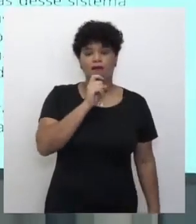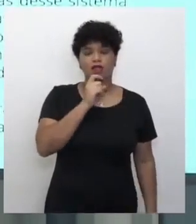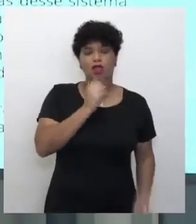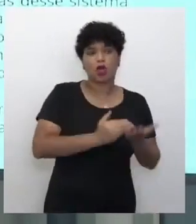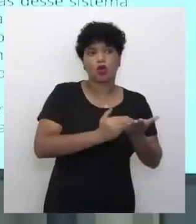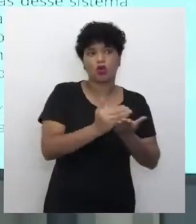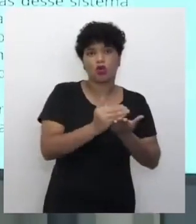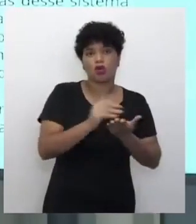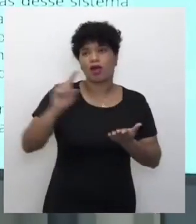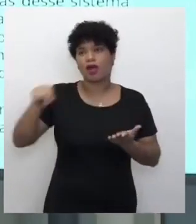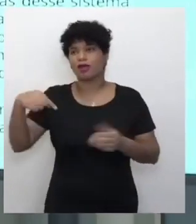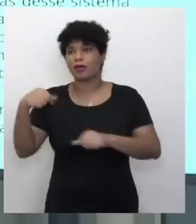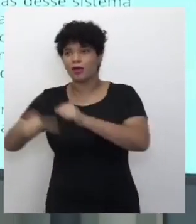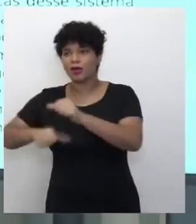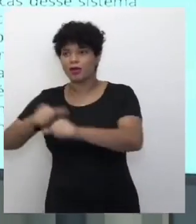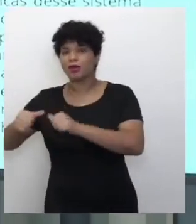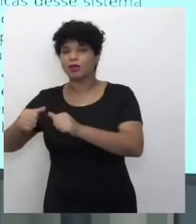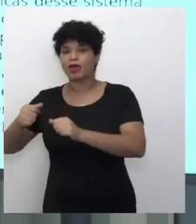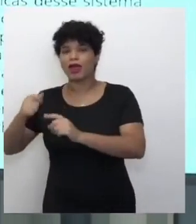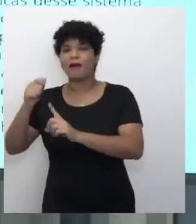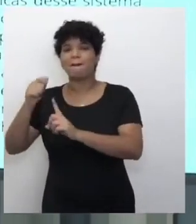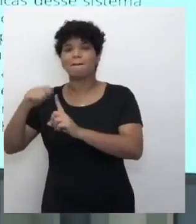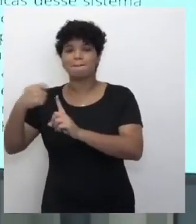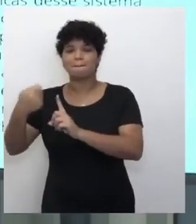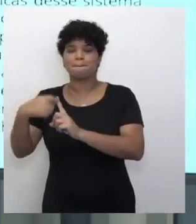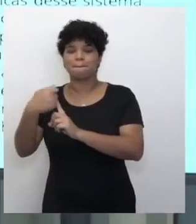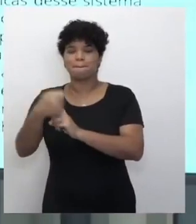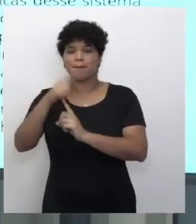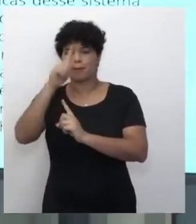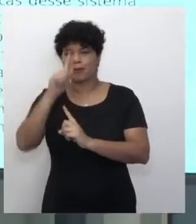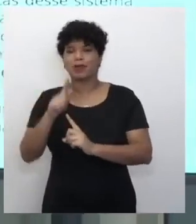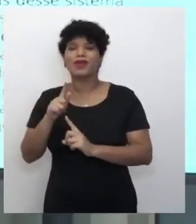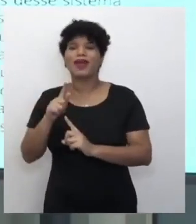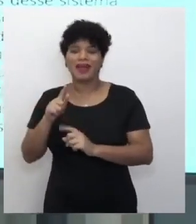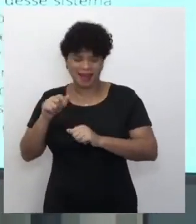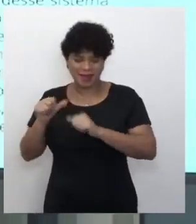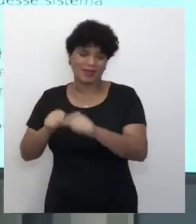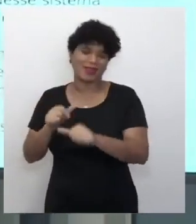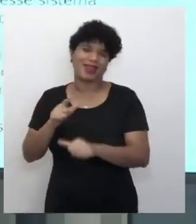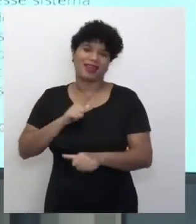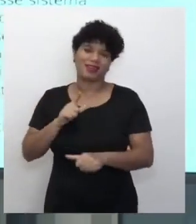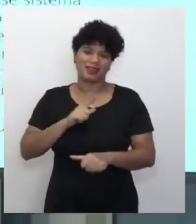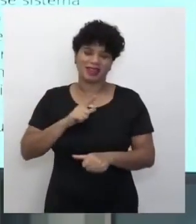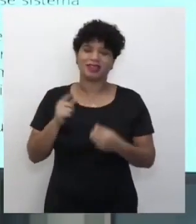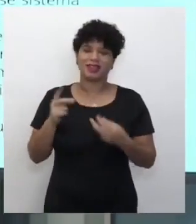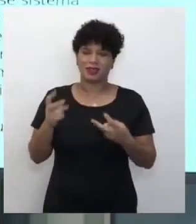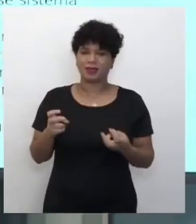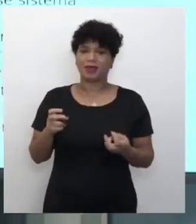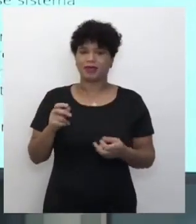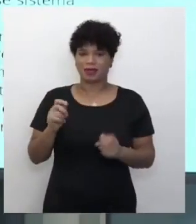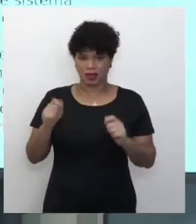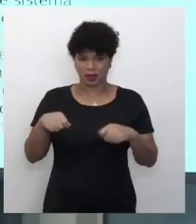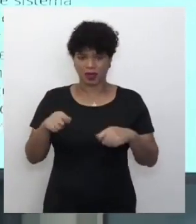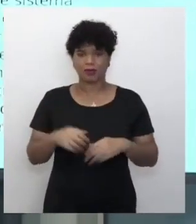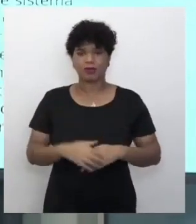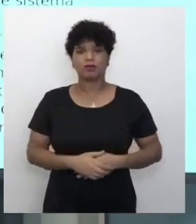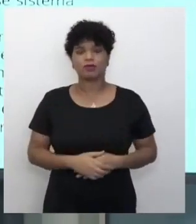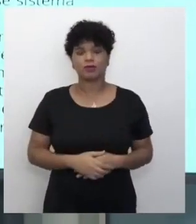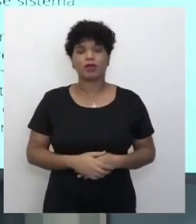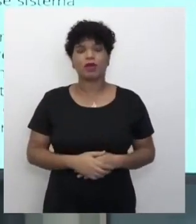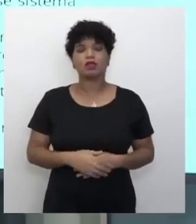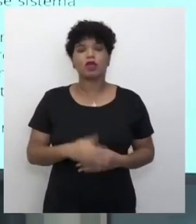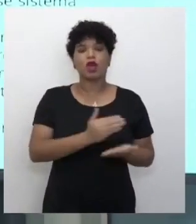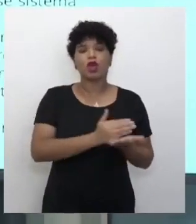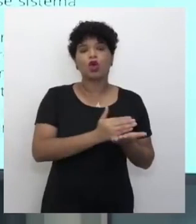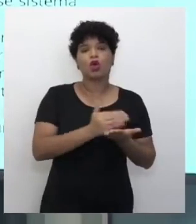A banana madura, o processo final. Então, se observarmos aí, você tem o processo inicial e